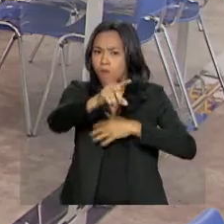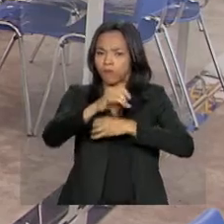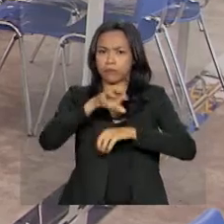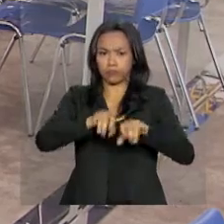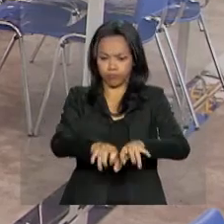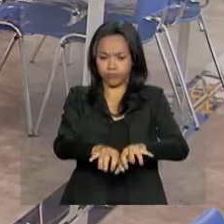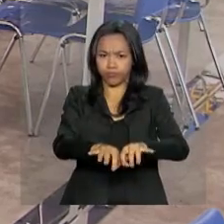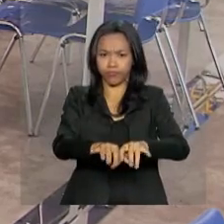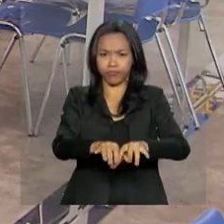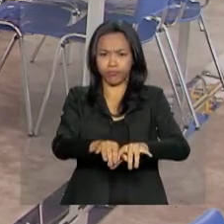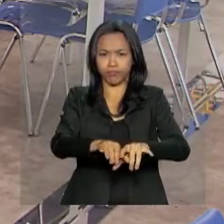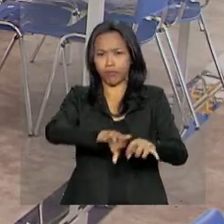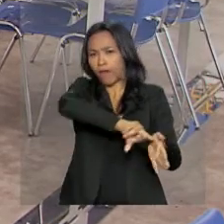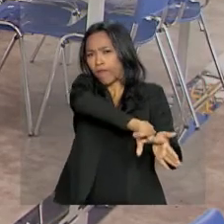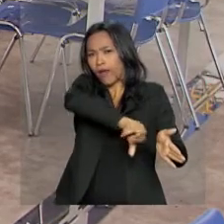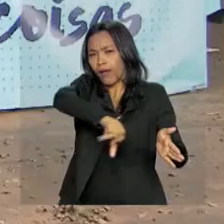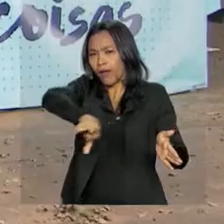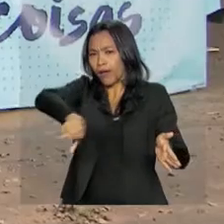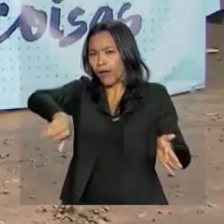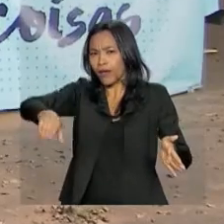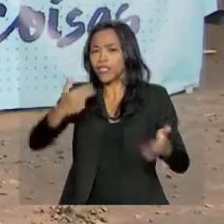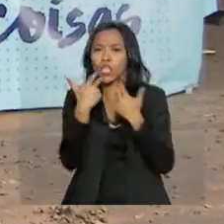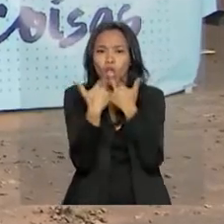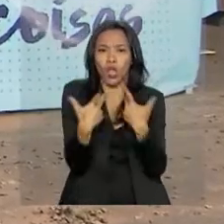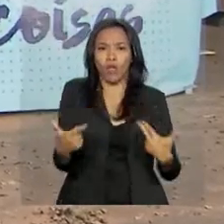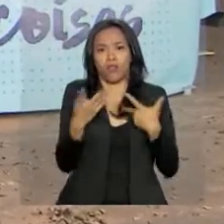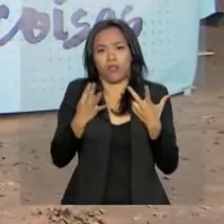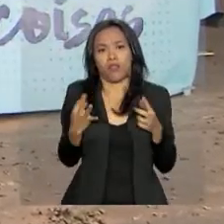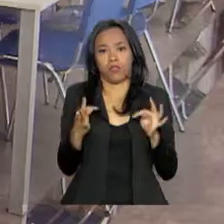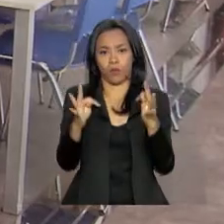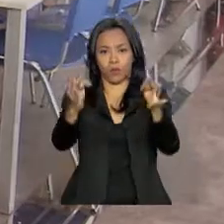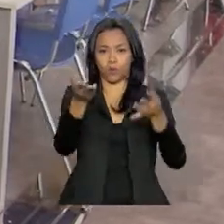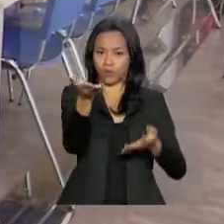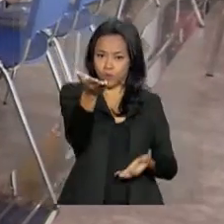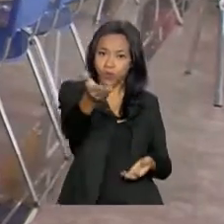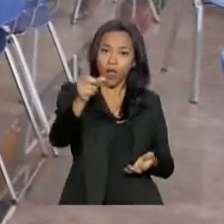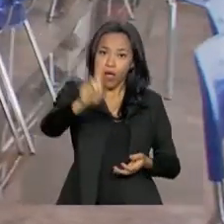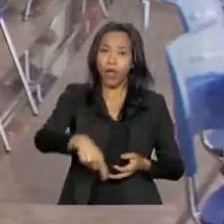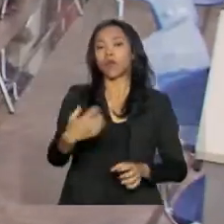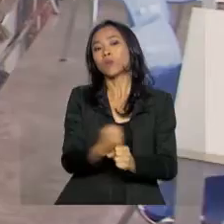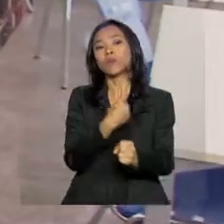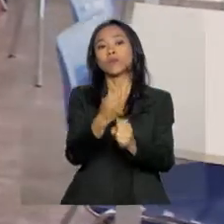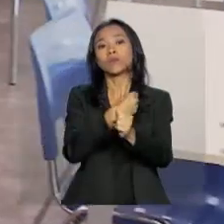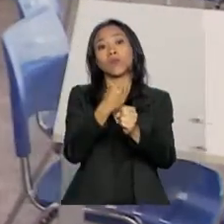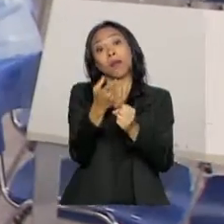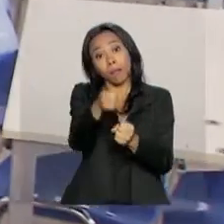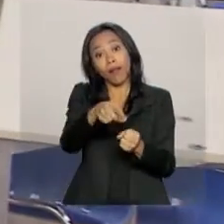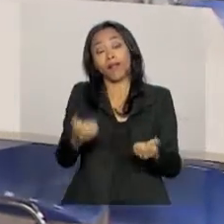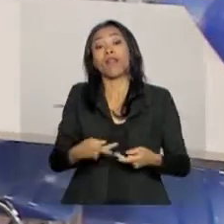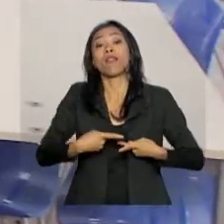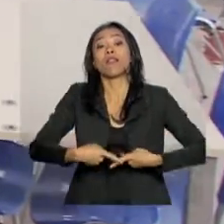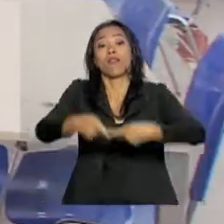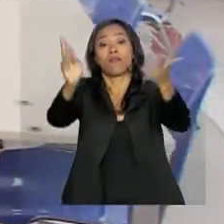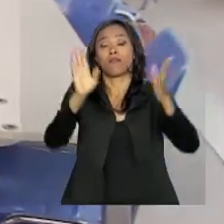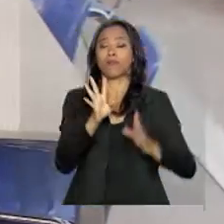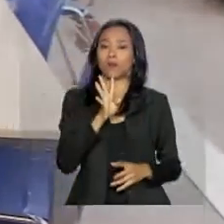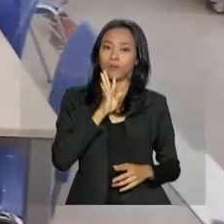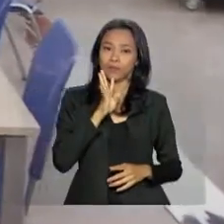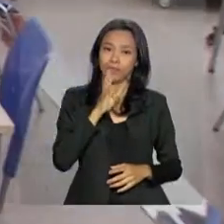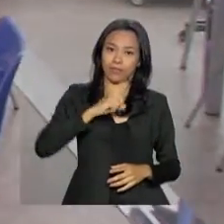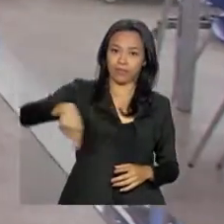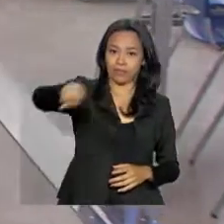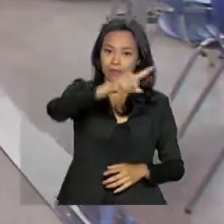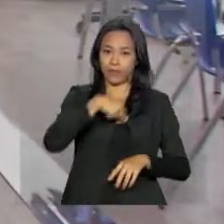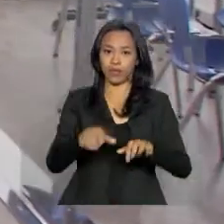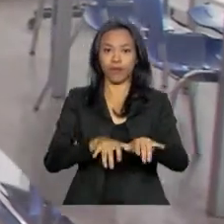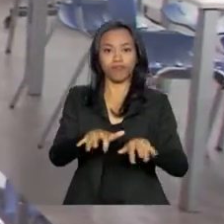carregado de inovações o caminhão rectro quique foi construído para levar conhecimento aos alunos de tecnologia da